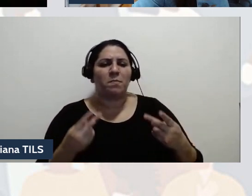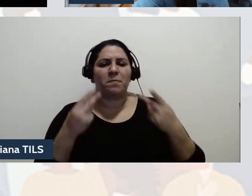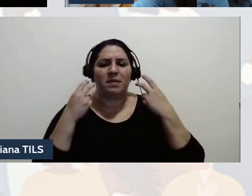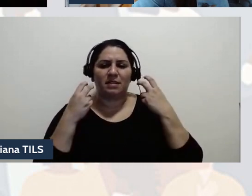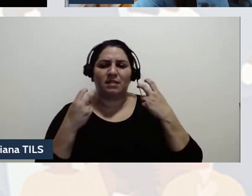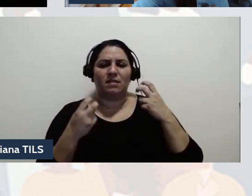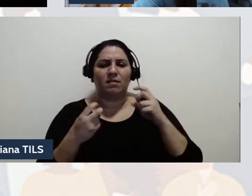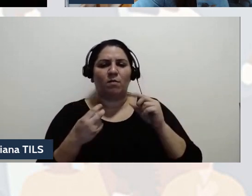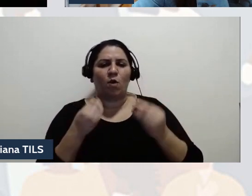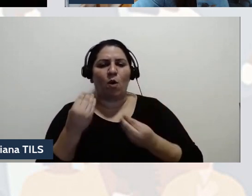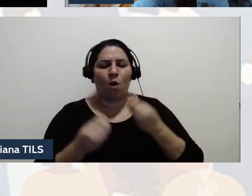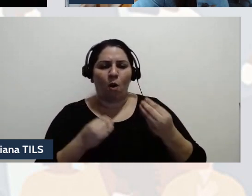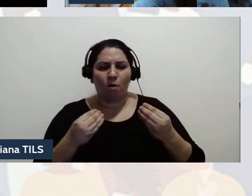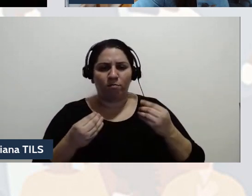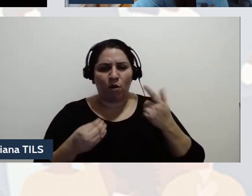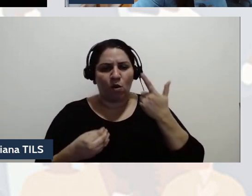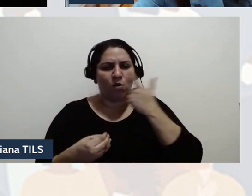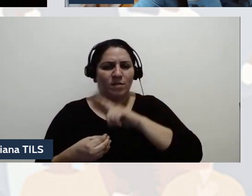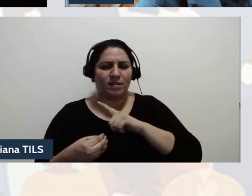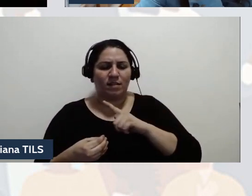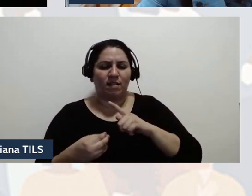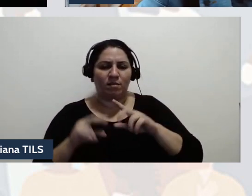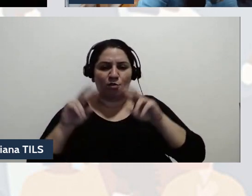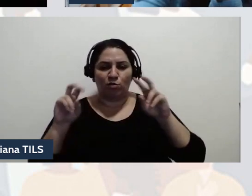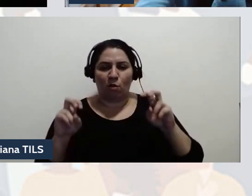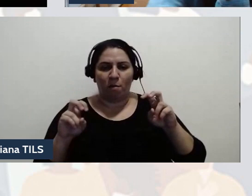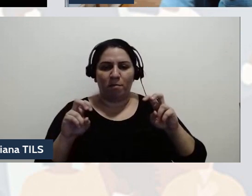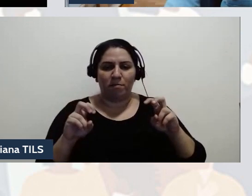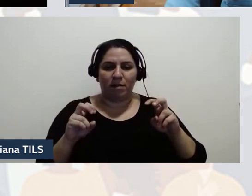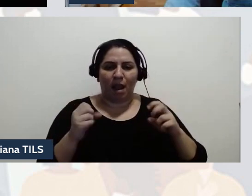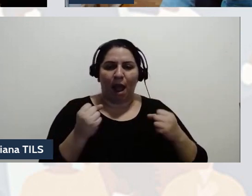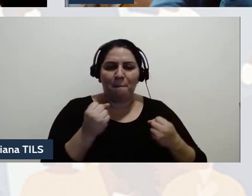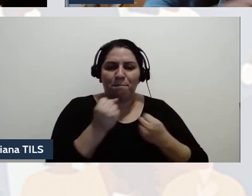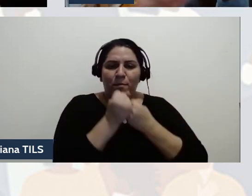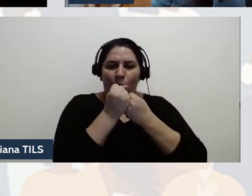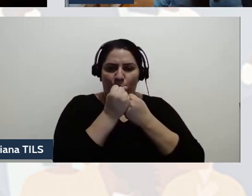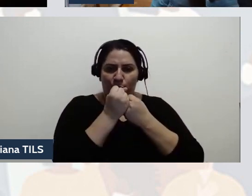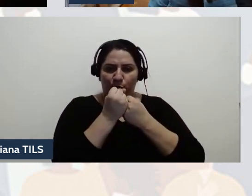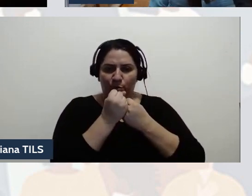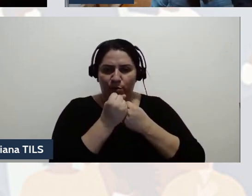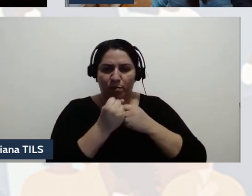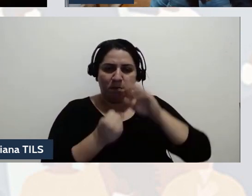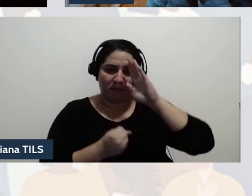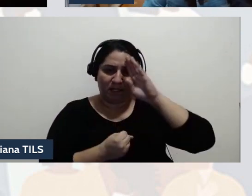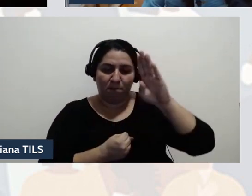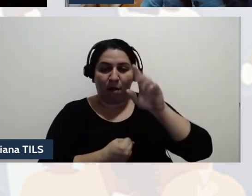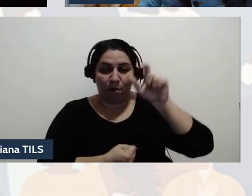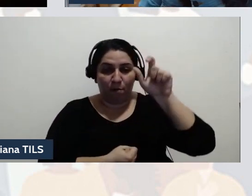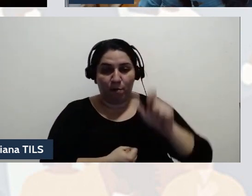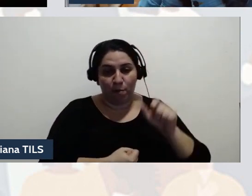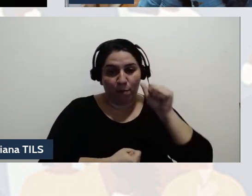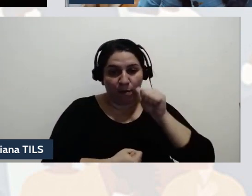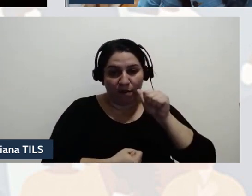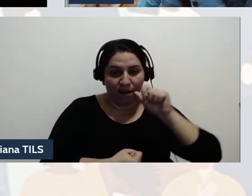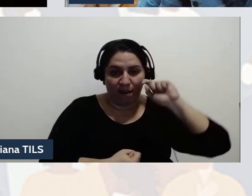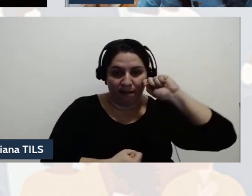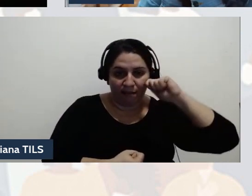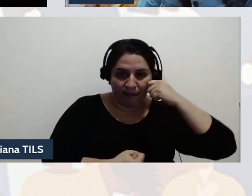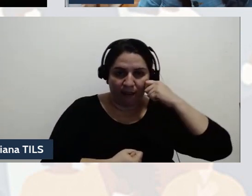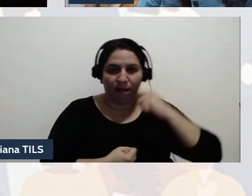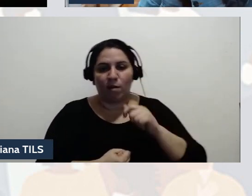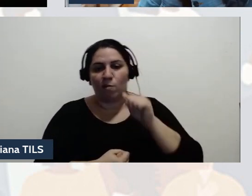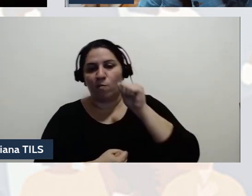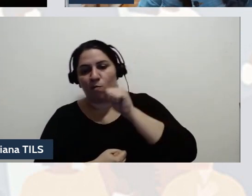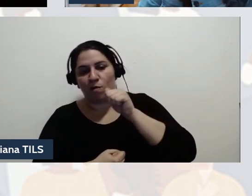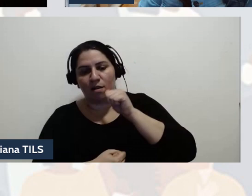as redes de apoio para as mulheres negras e brancas, que foram as negras